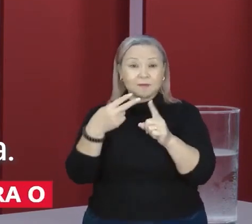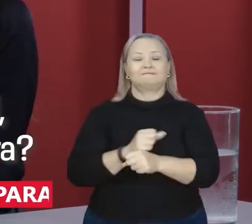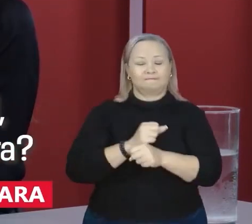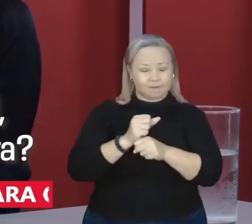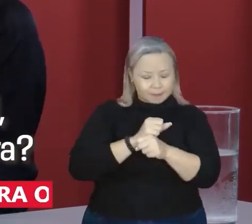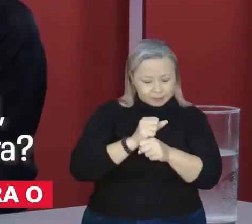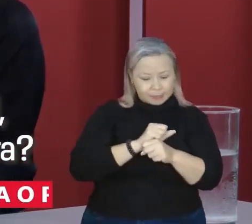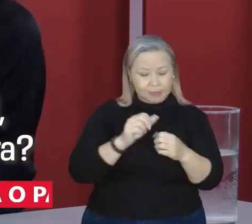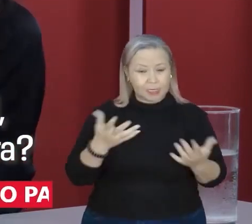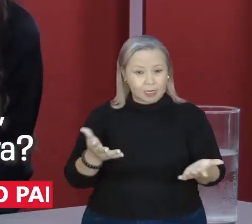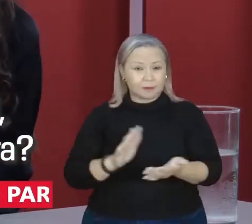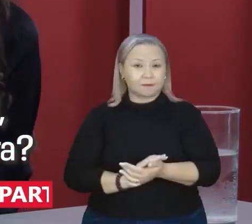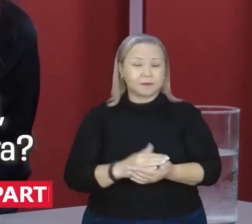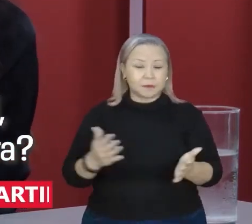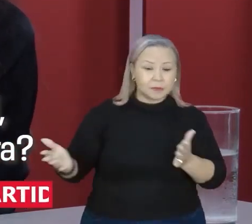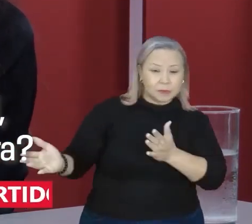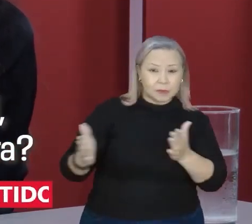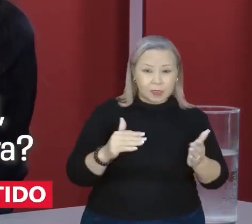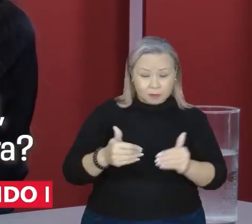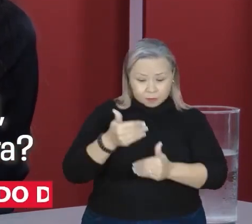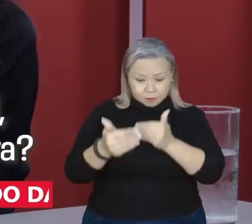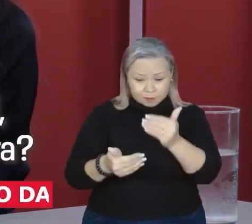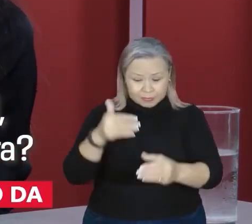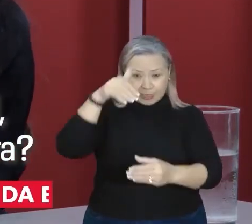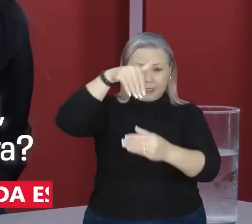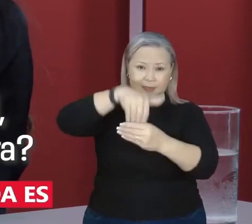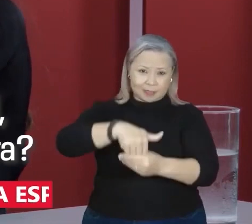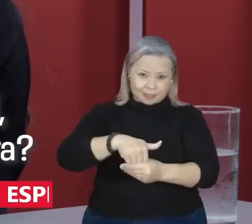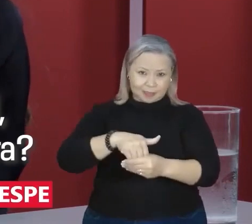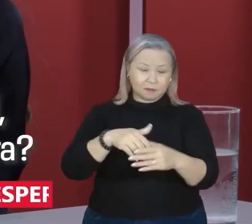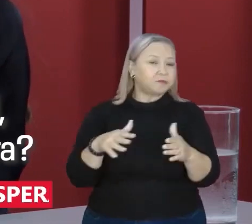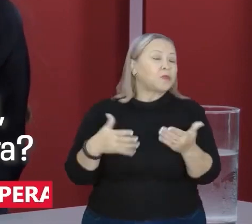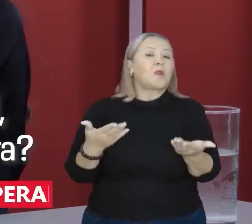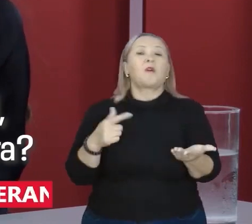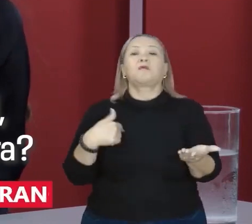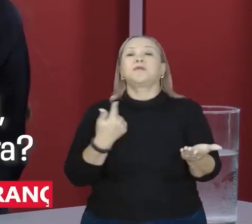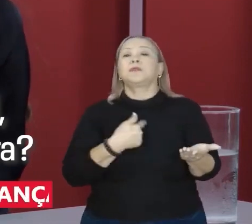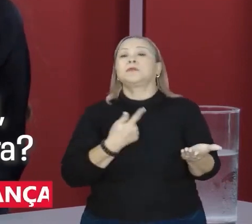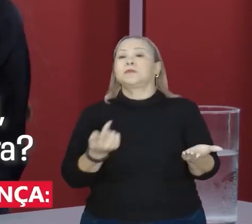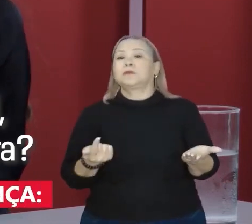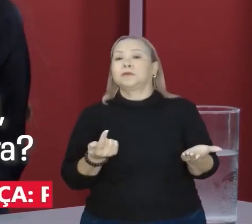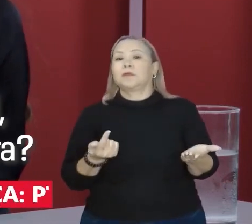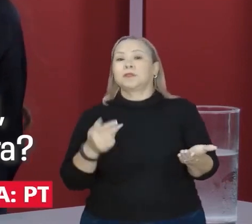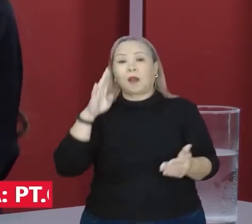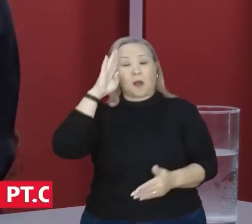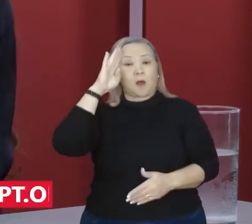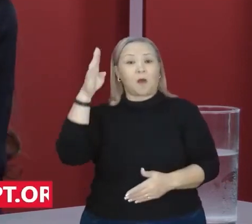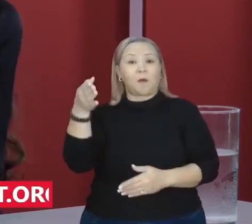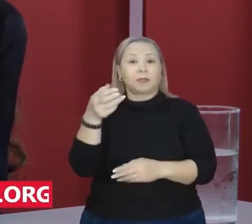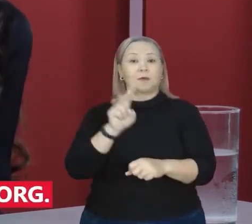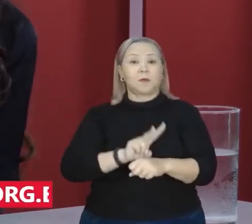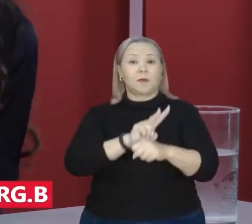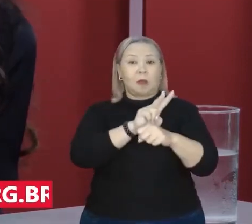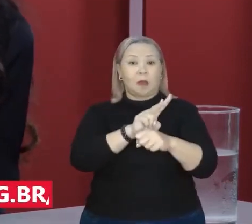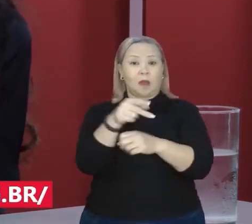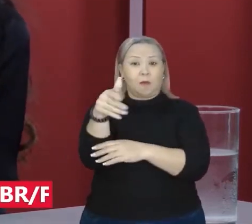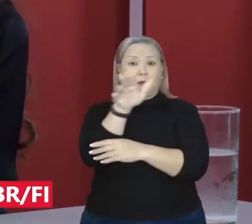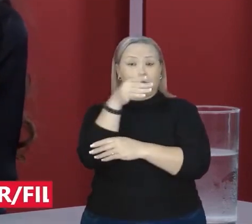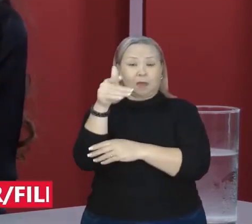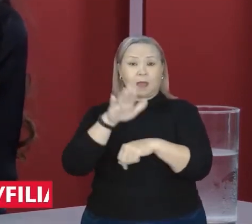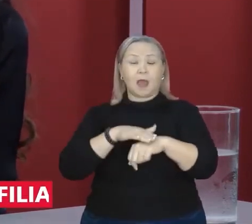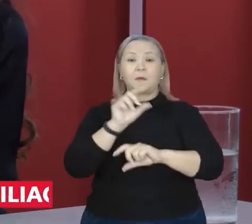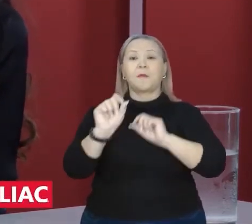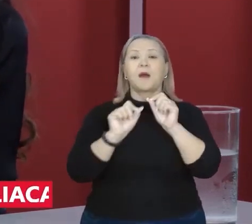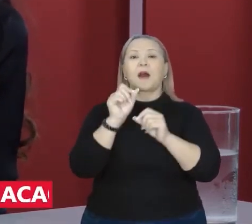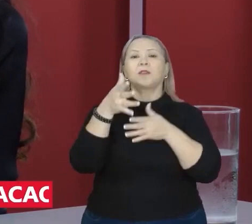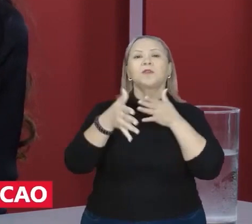boas na vida. Então, durante o processo eleitoral, qual que foi a nossa principal bandeira, né? Mais do que falar sobre o que a